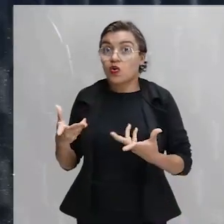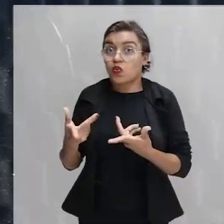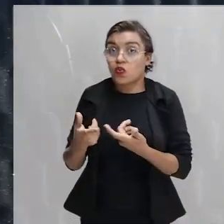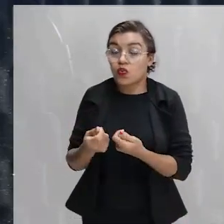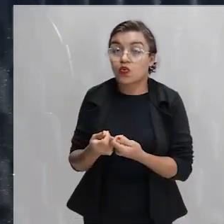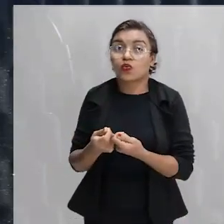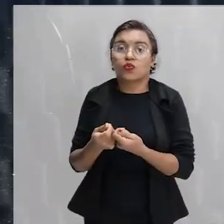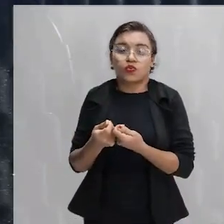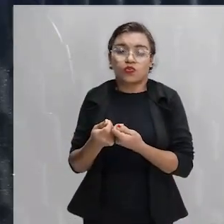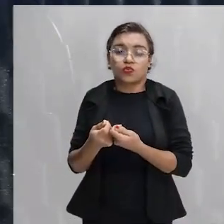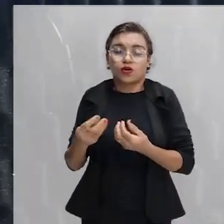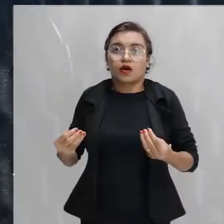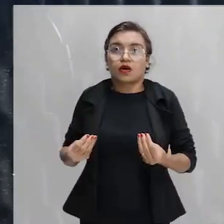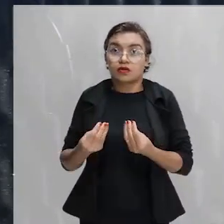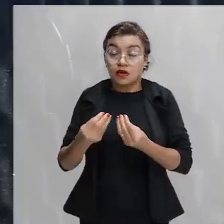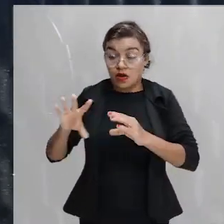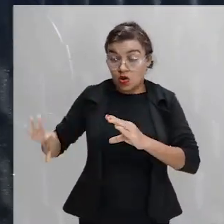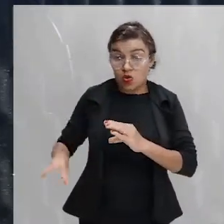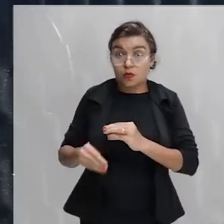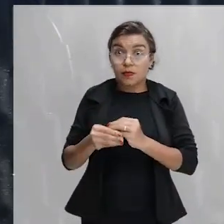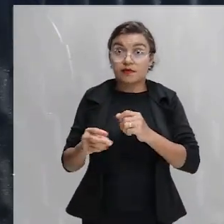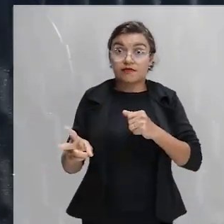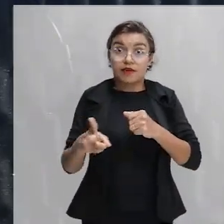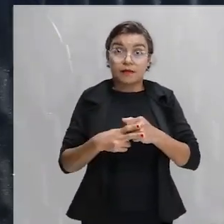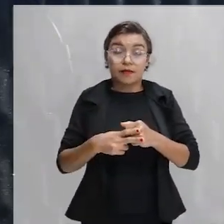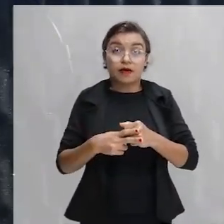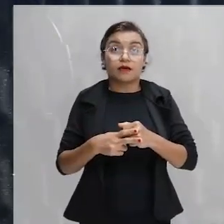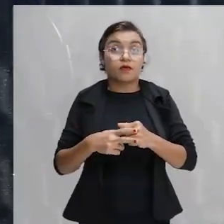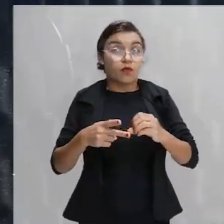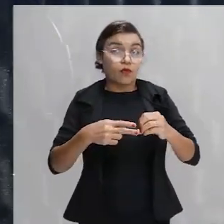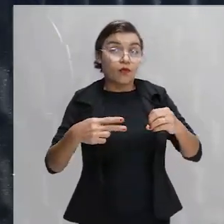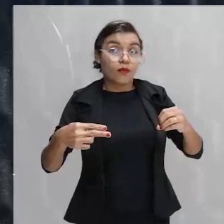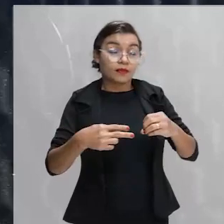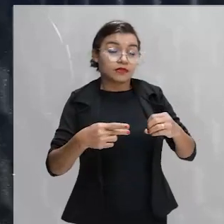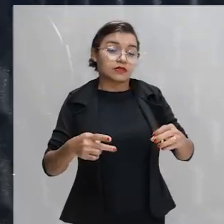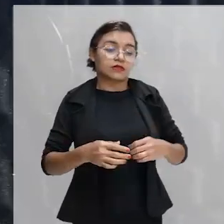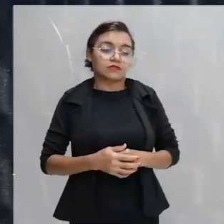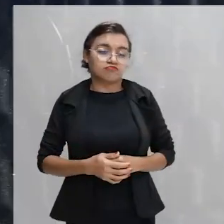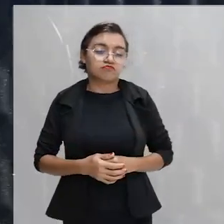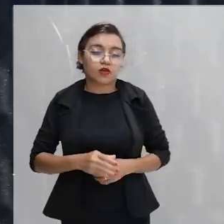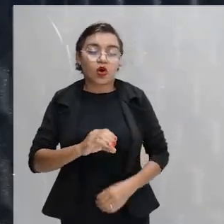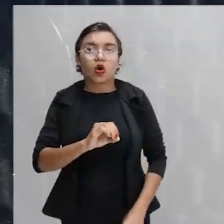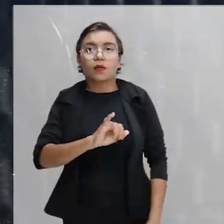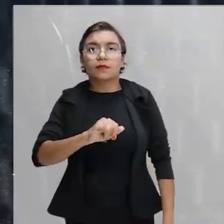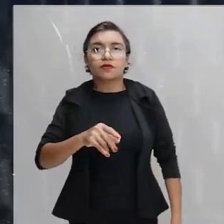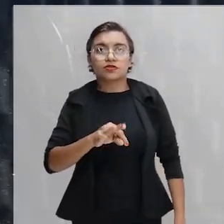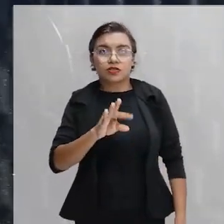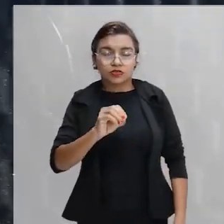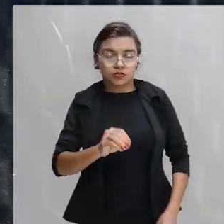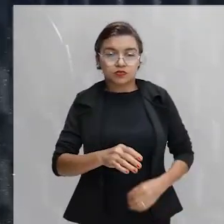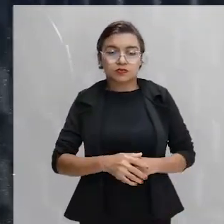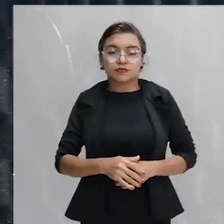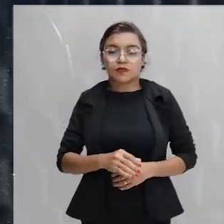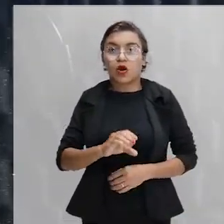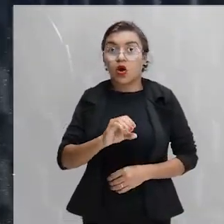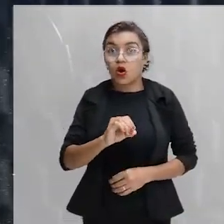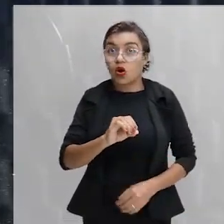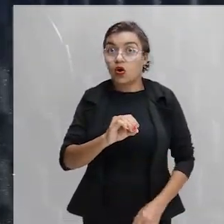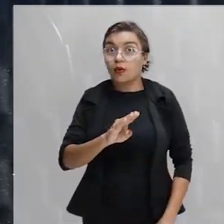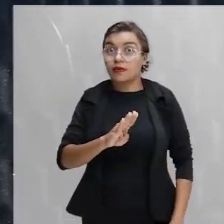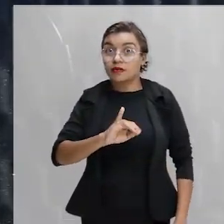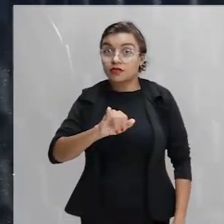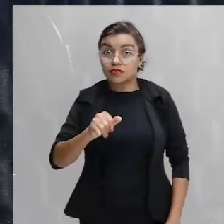qualificação aos complementos verbais, ou seja, ao objeto ou aos objetos, fato que os fazem